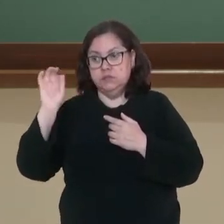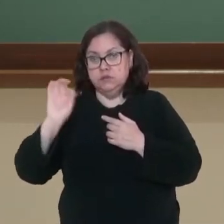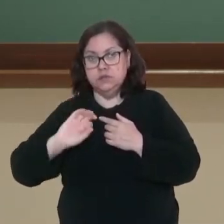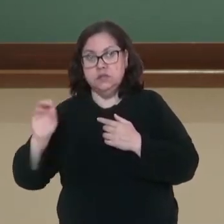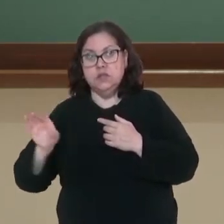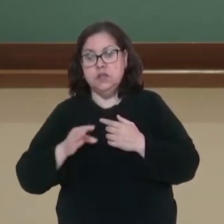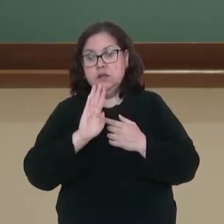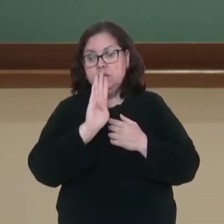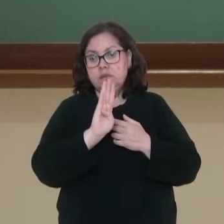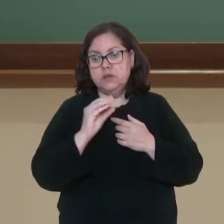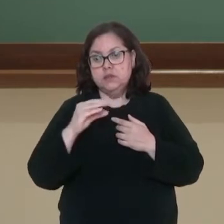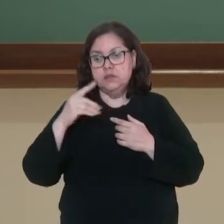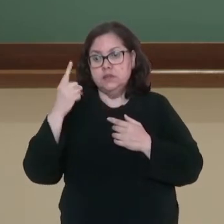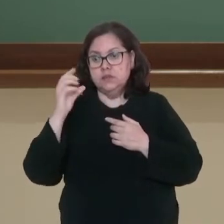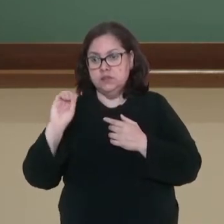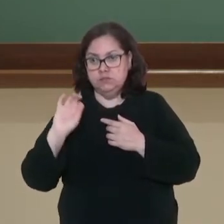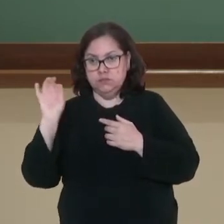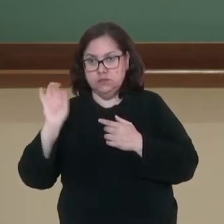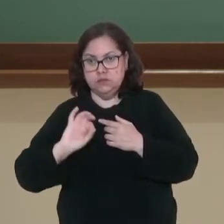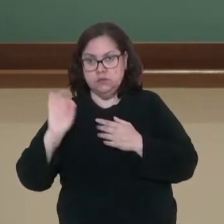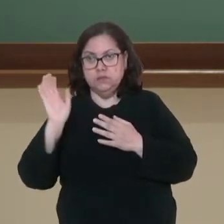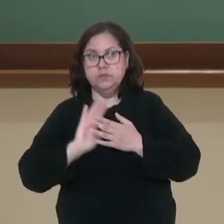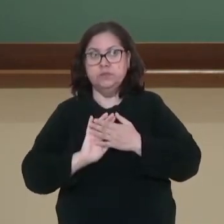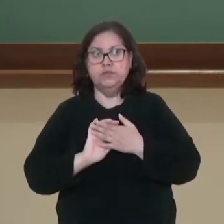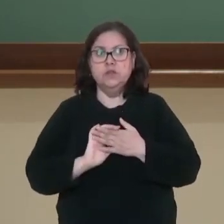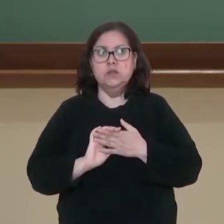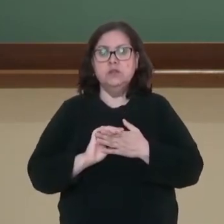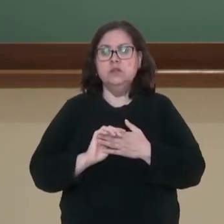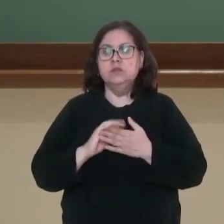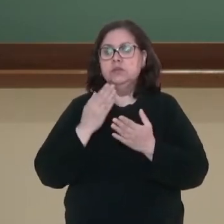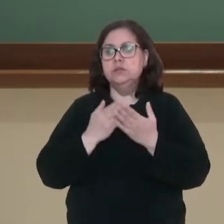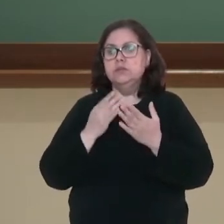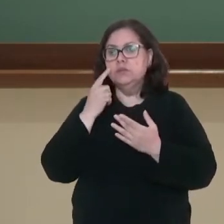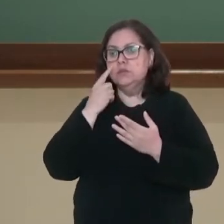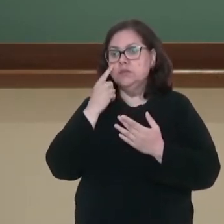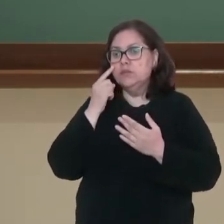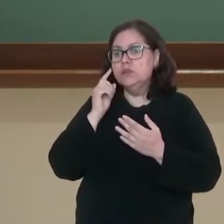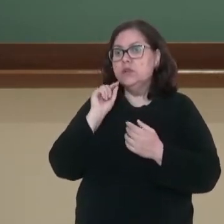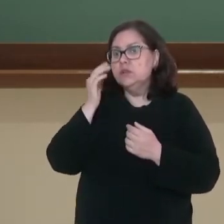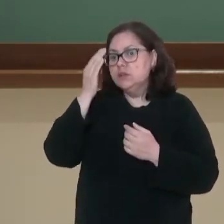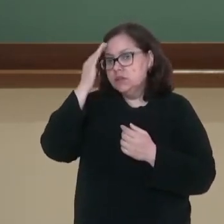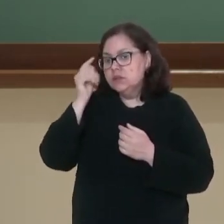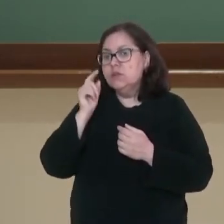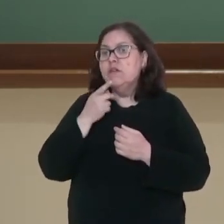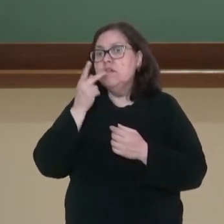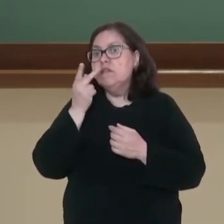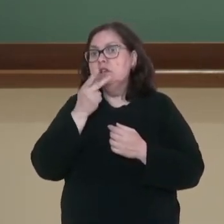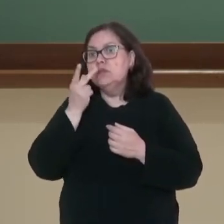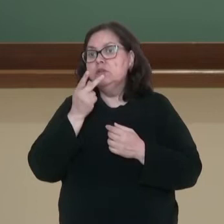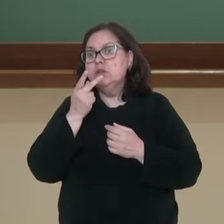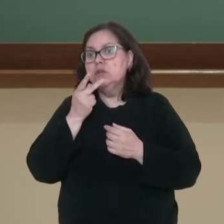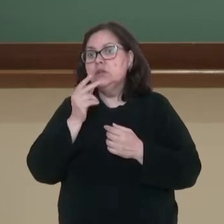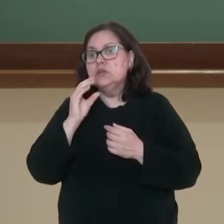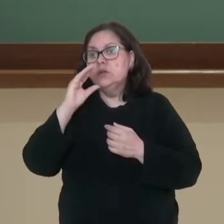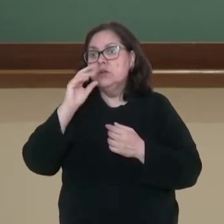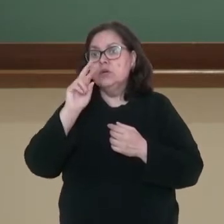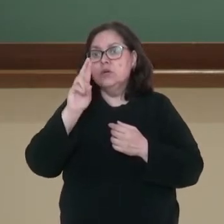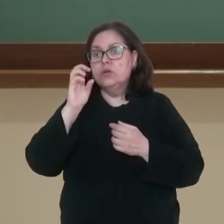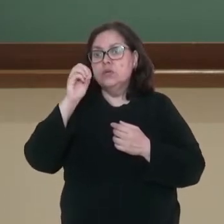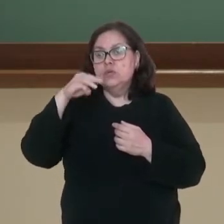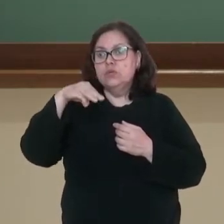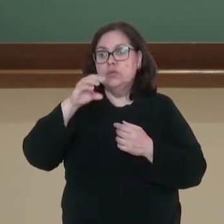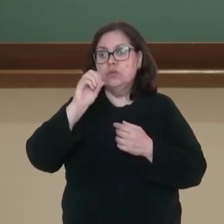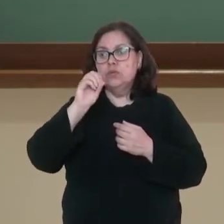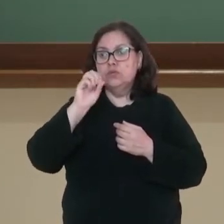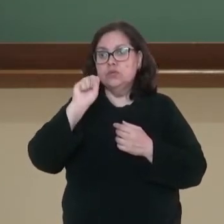30% e B e C de 10%. Não vamos perder de vista que estamos falando de cromossomos ligados, de